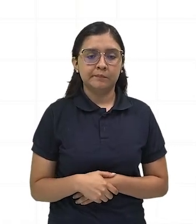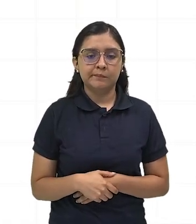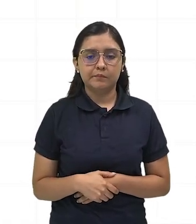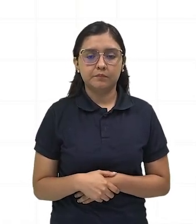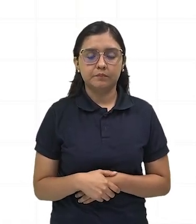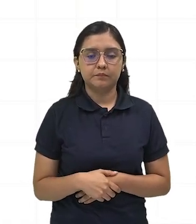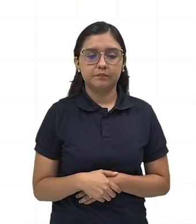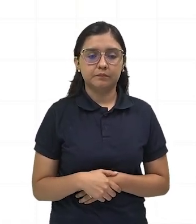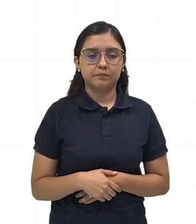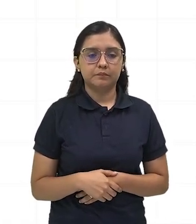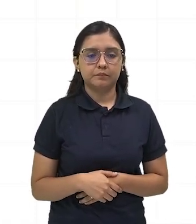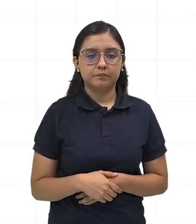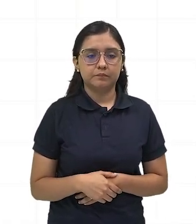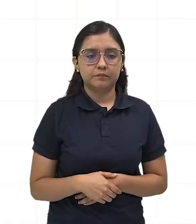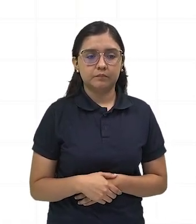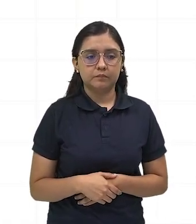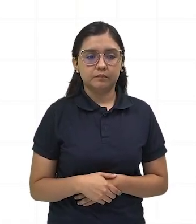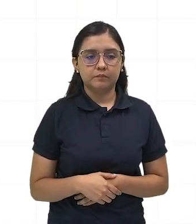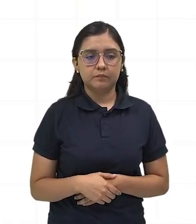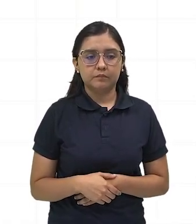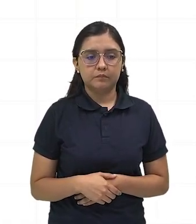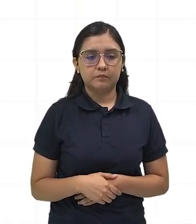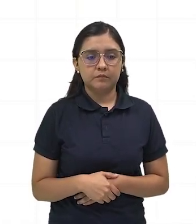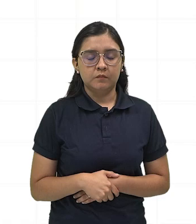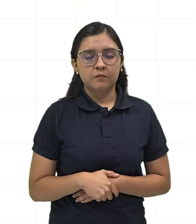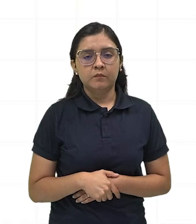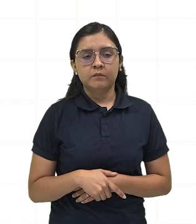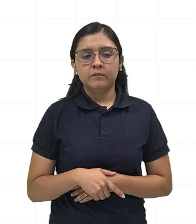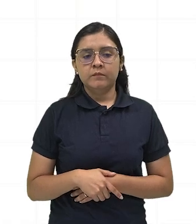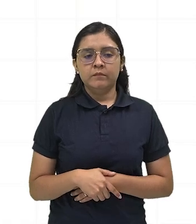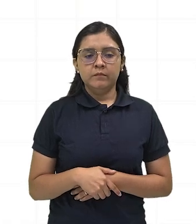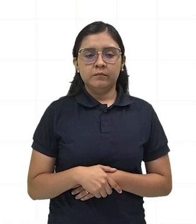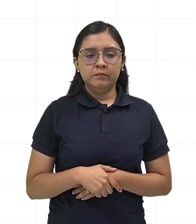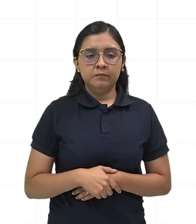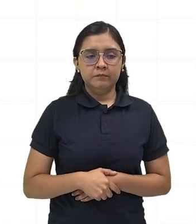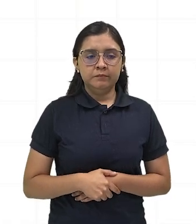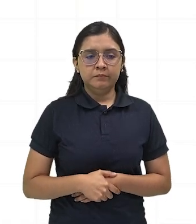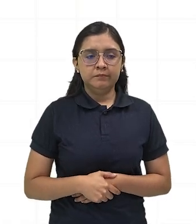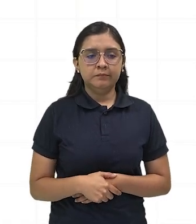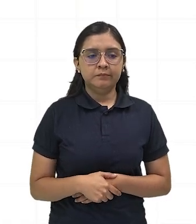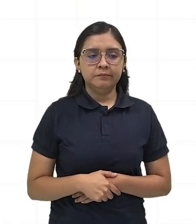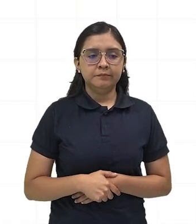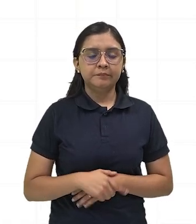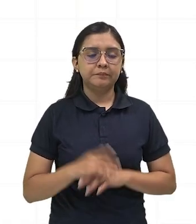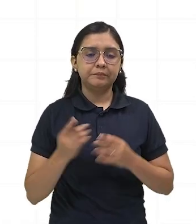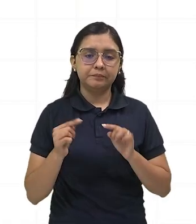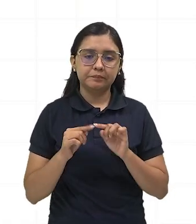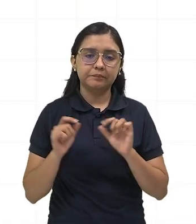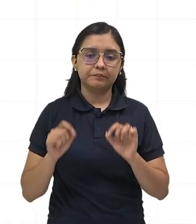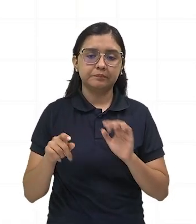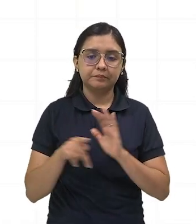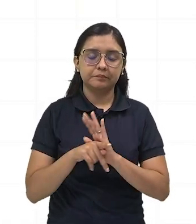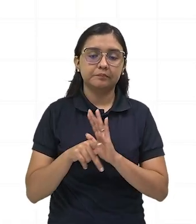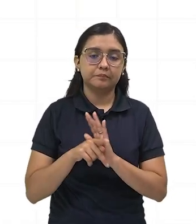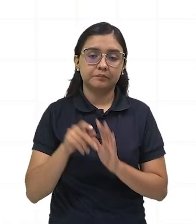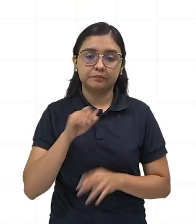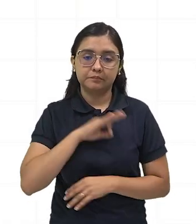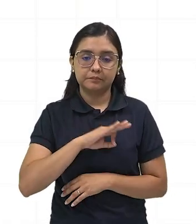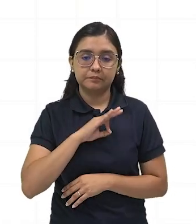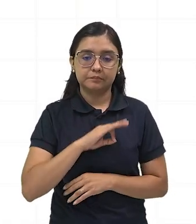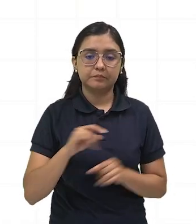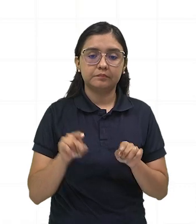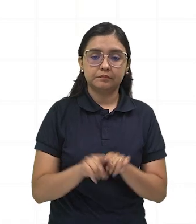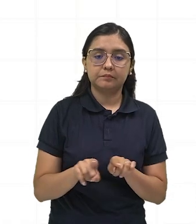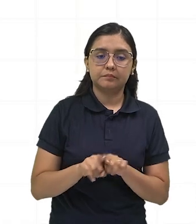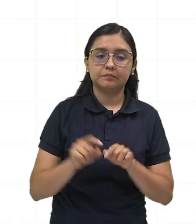proporcionalidade, né? E ela é direta. Então, são grandezas diretamente proporcionais ao salário e o número